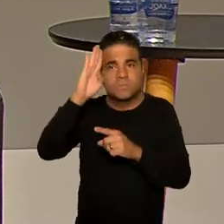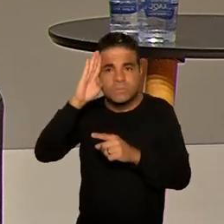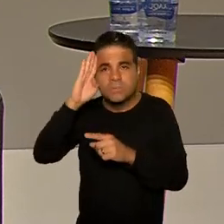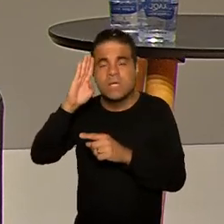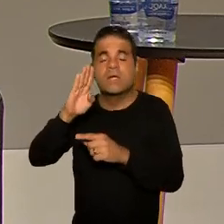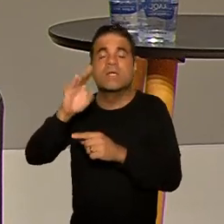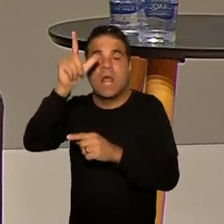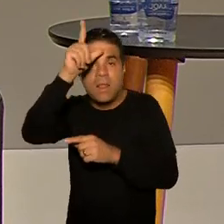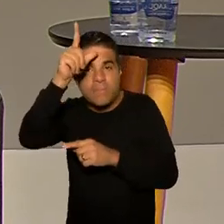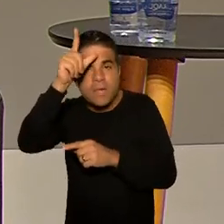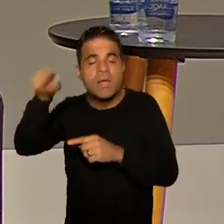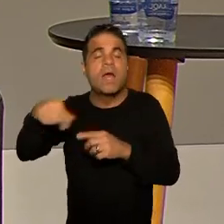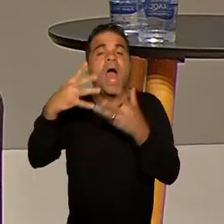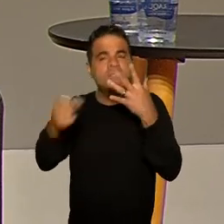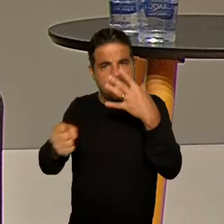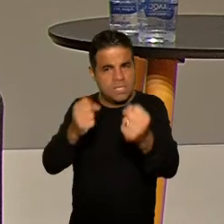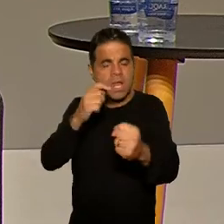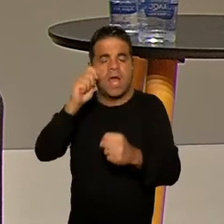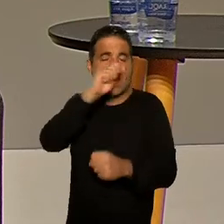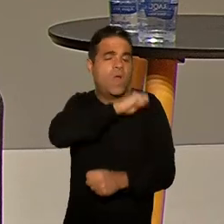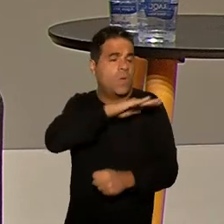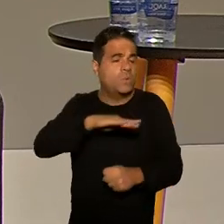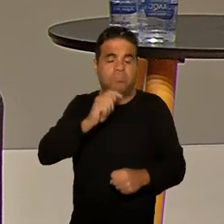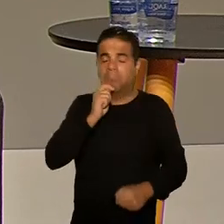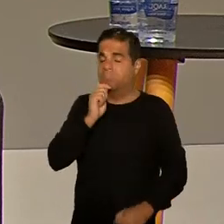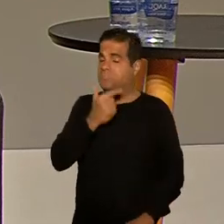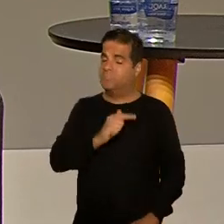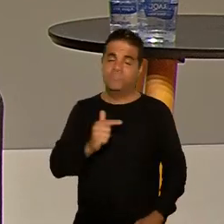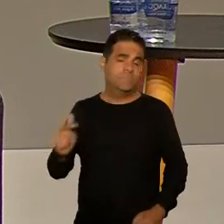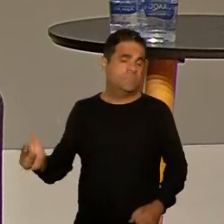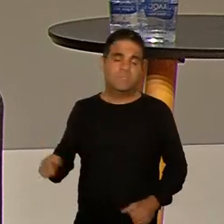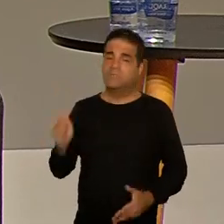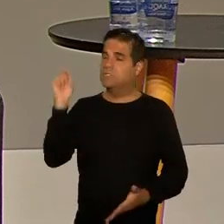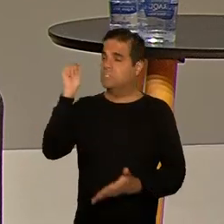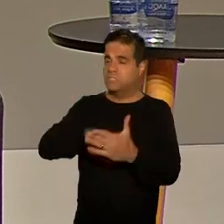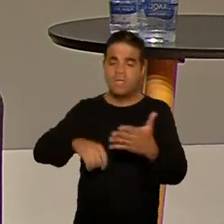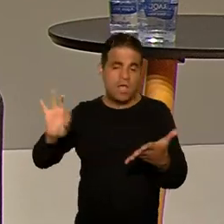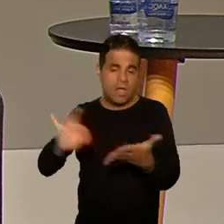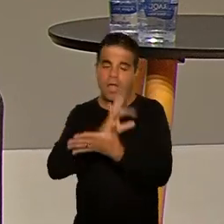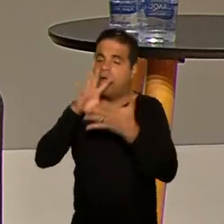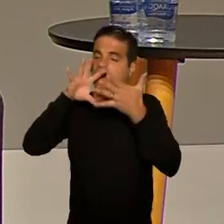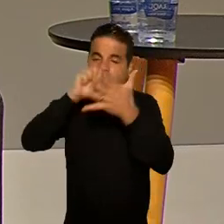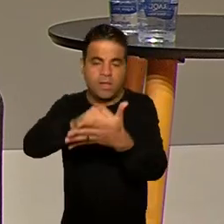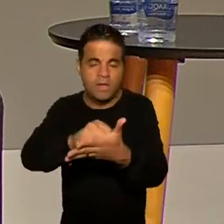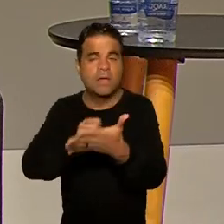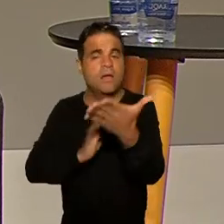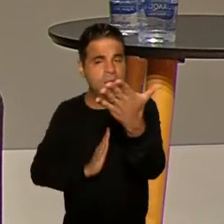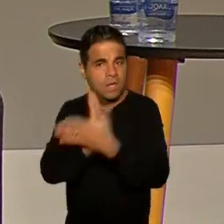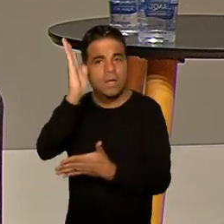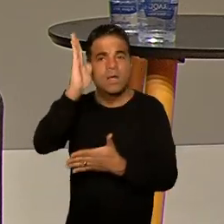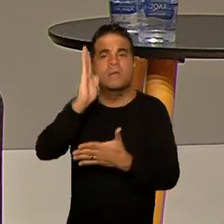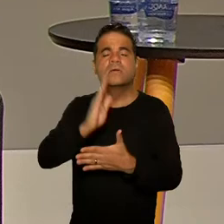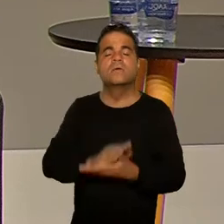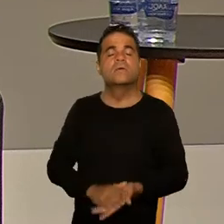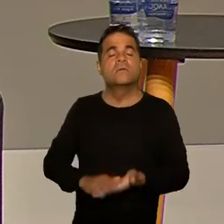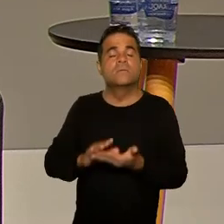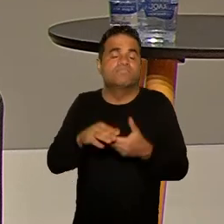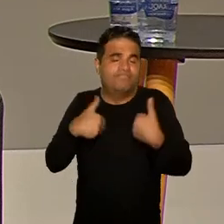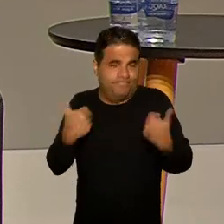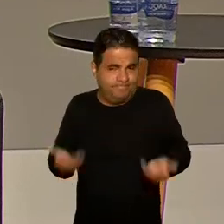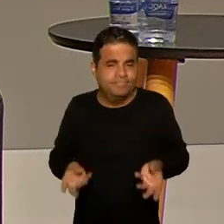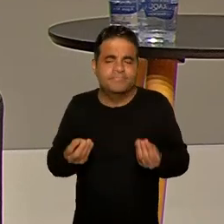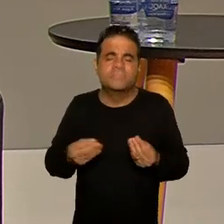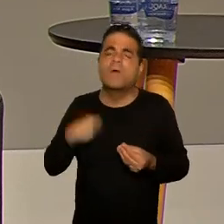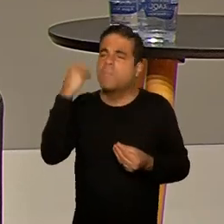na Alemanha de modo a aceitar alunos que não tivessem inscritos e enfim aprovados pela instituição então